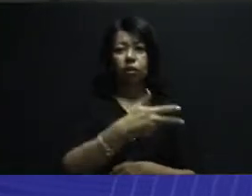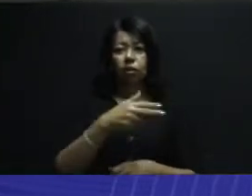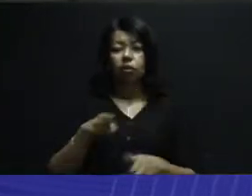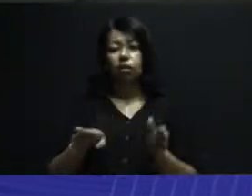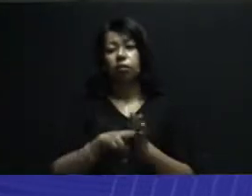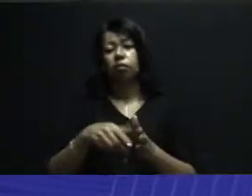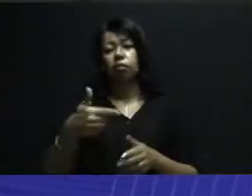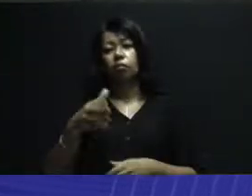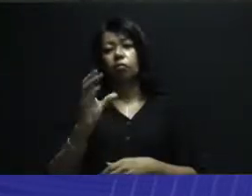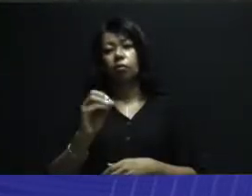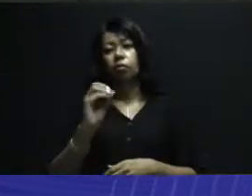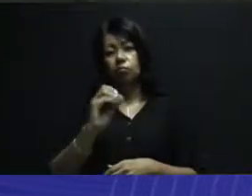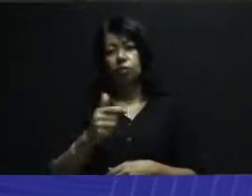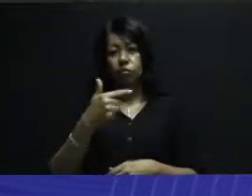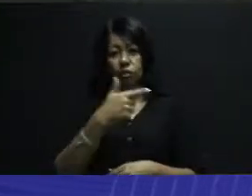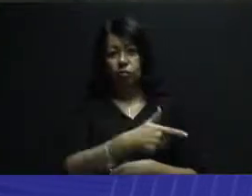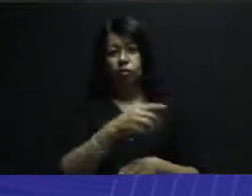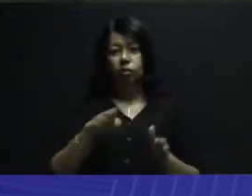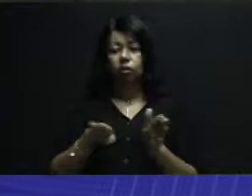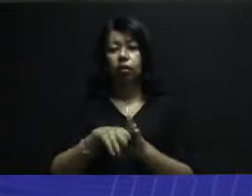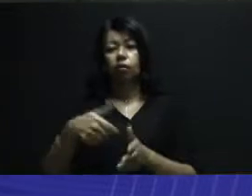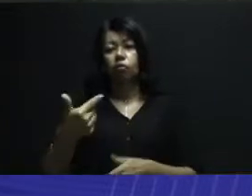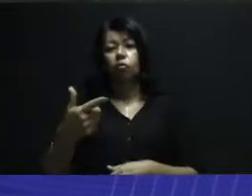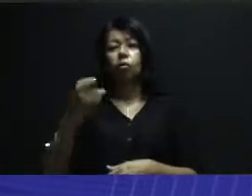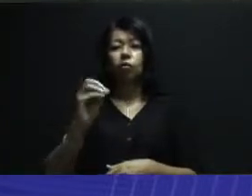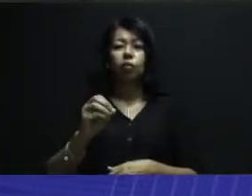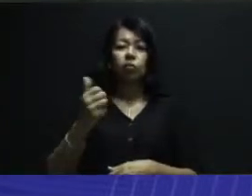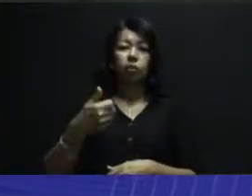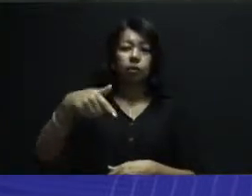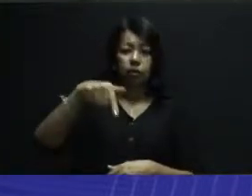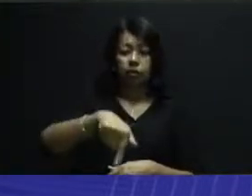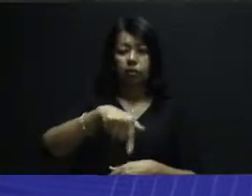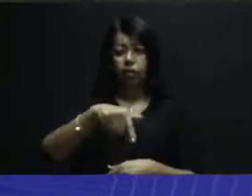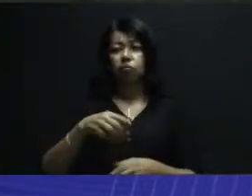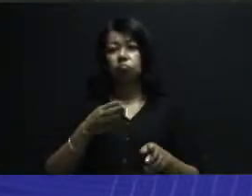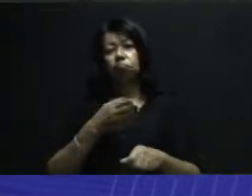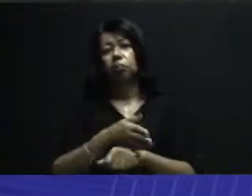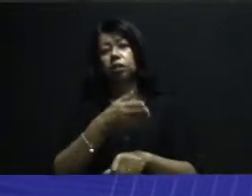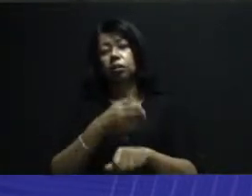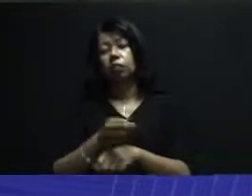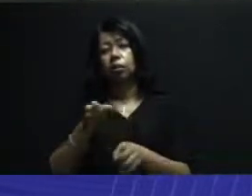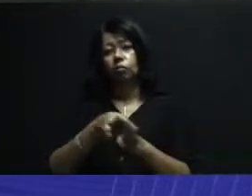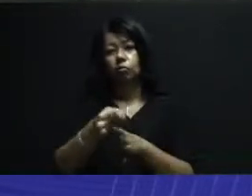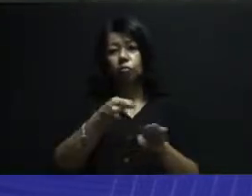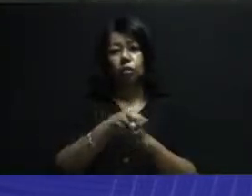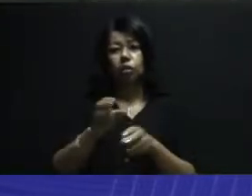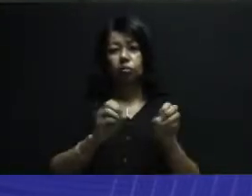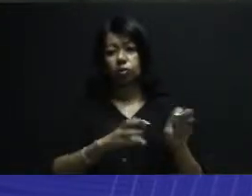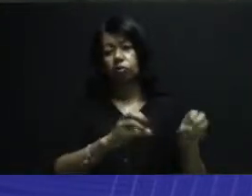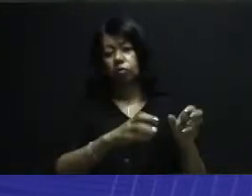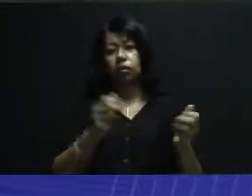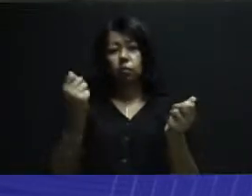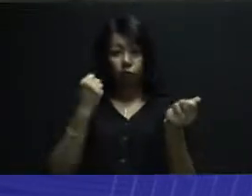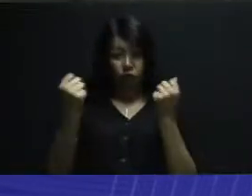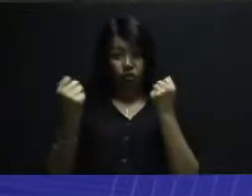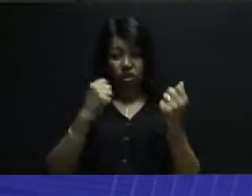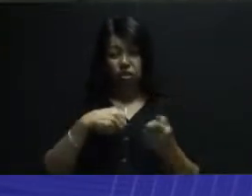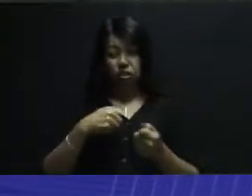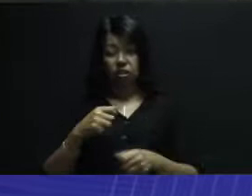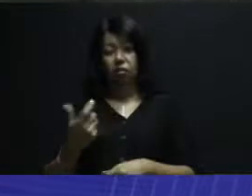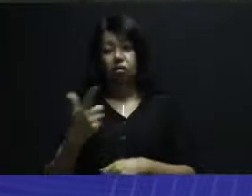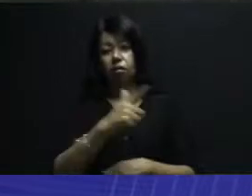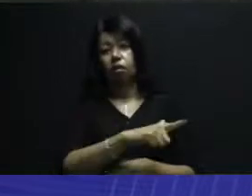2012-2013, e desde 2017 é delegado do Conselho Regional de Educação Física, CREF 4